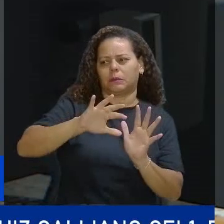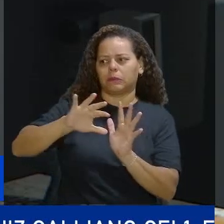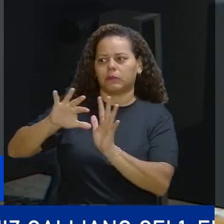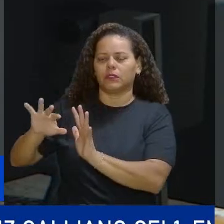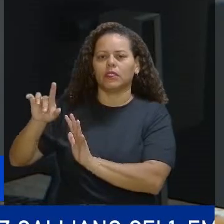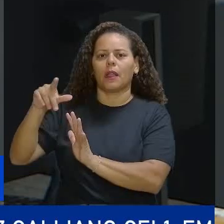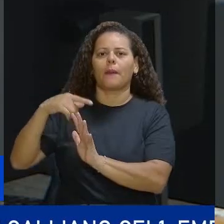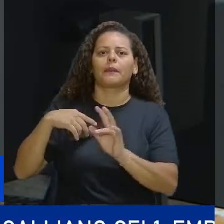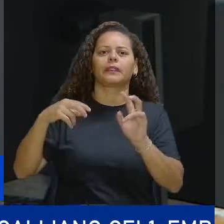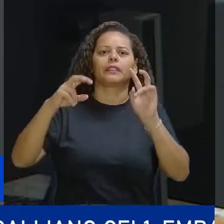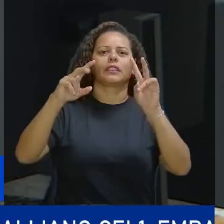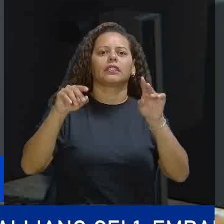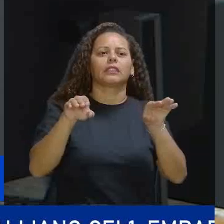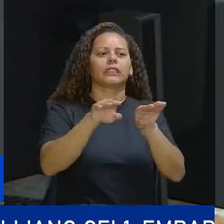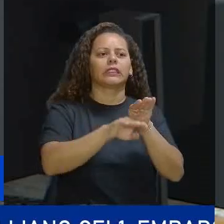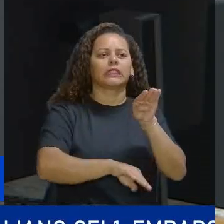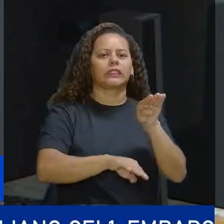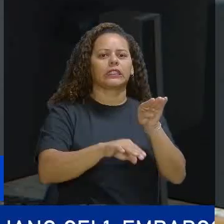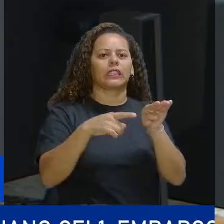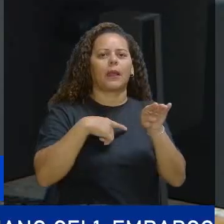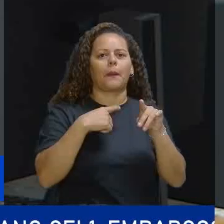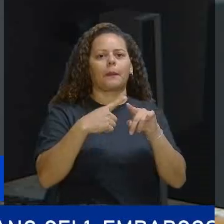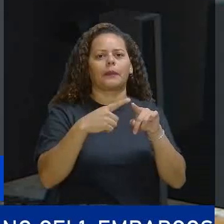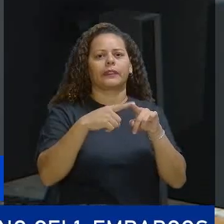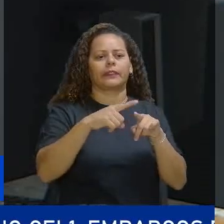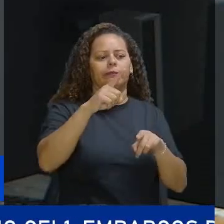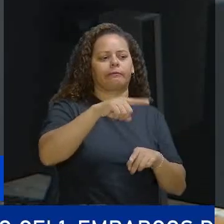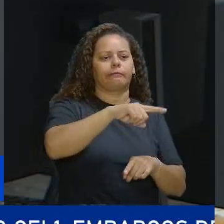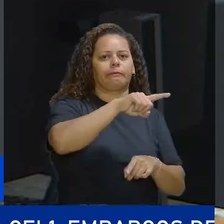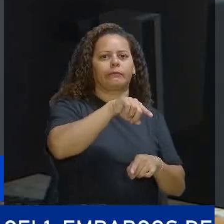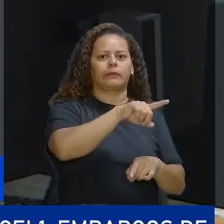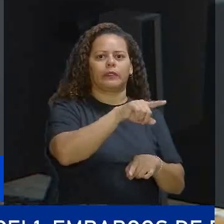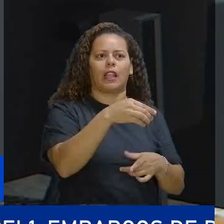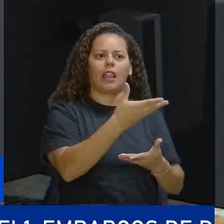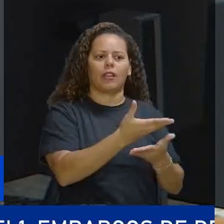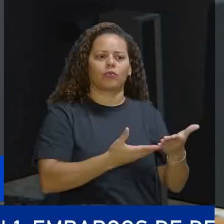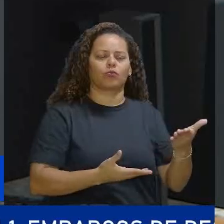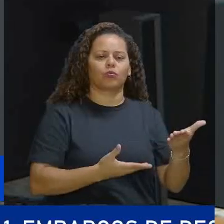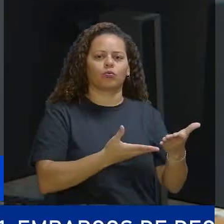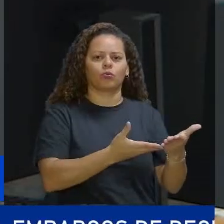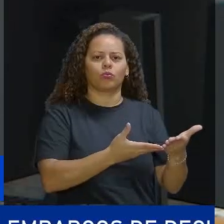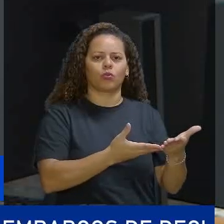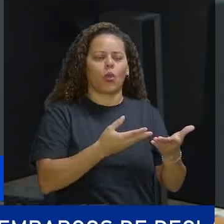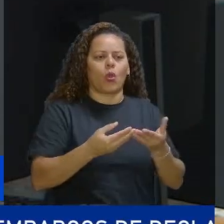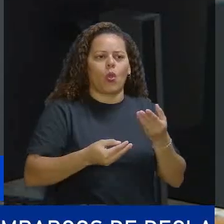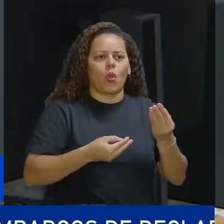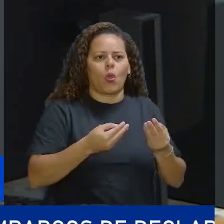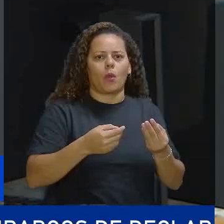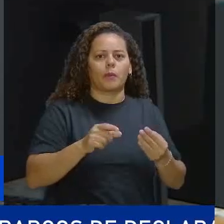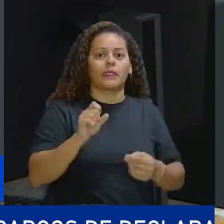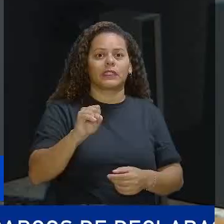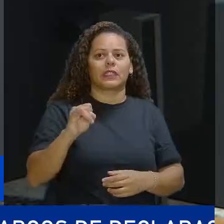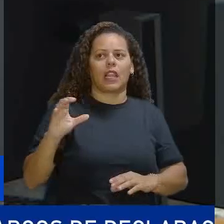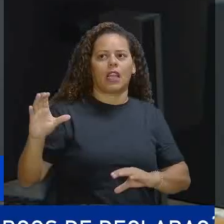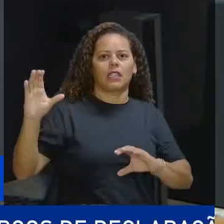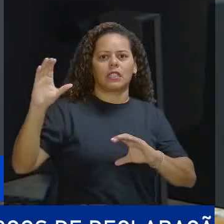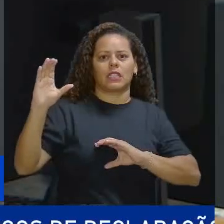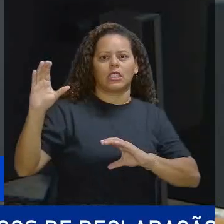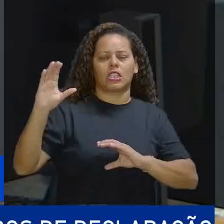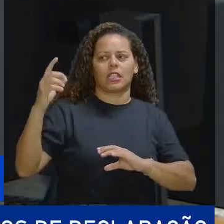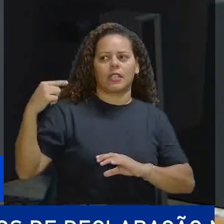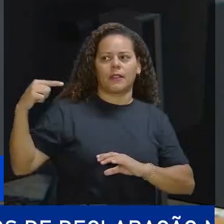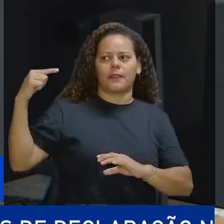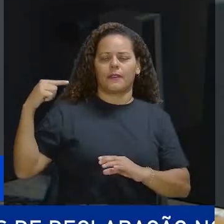tange à tese de desproporcionalidade dos efeitos da cassação automática de diplomas, especialmente em relação a candidatos integrantes de povos